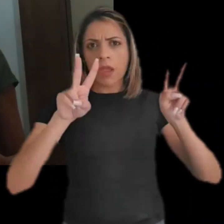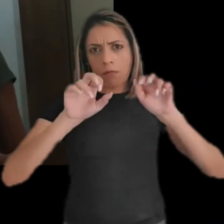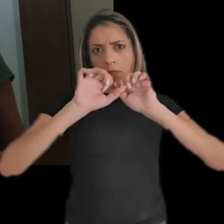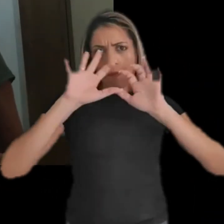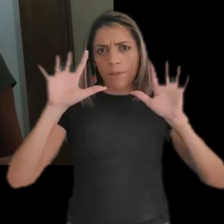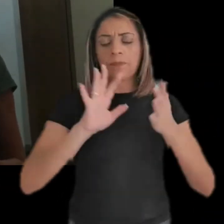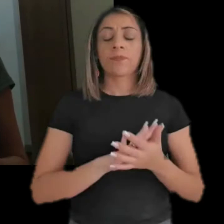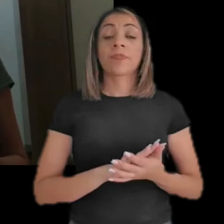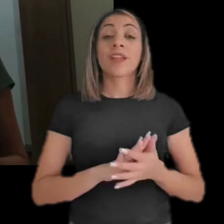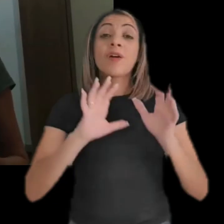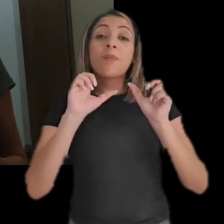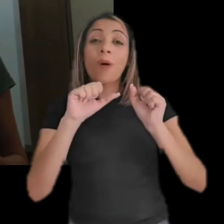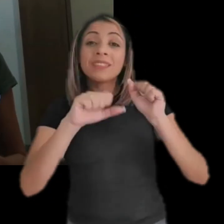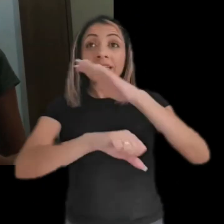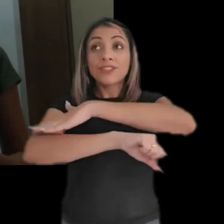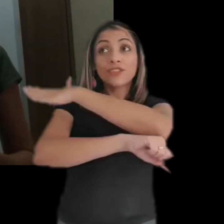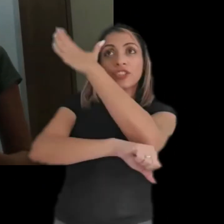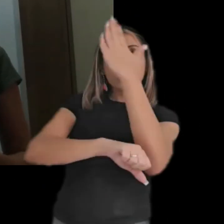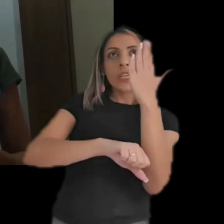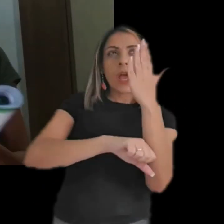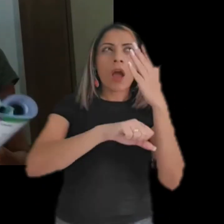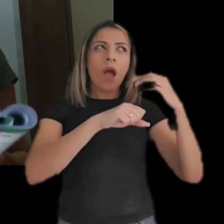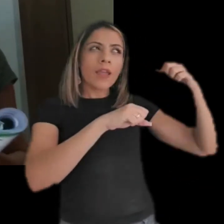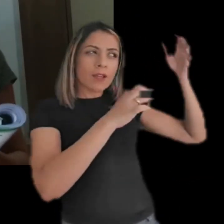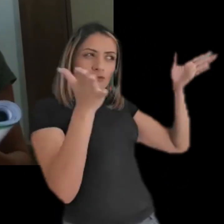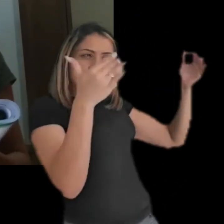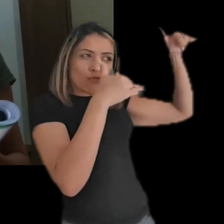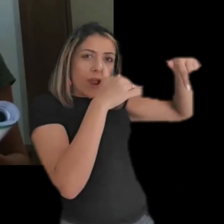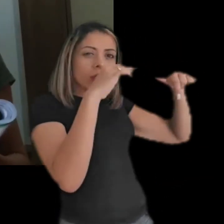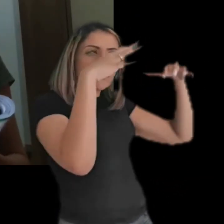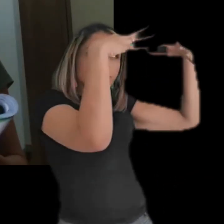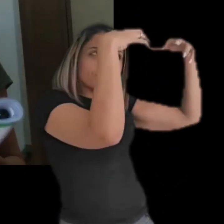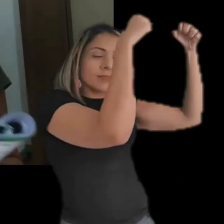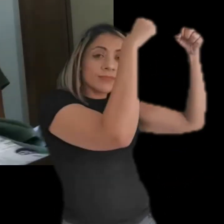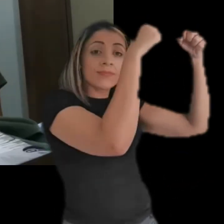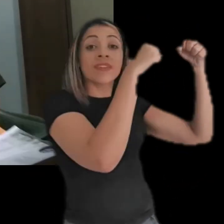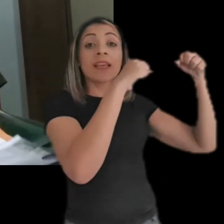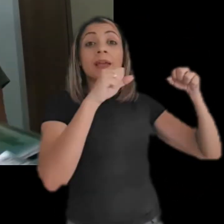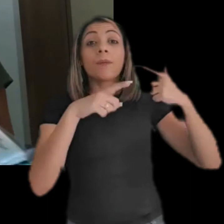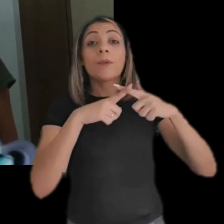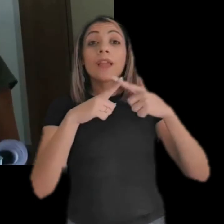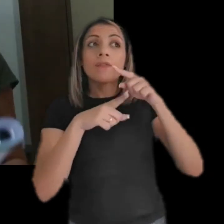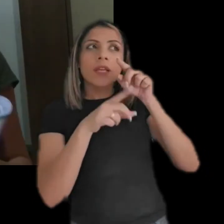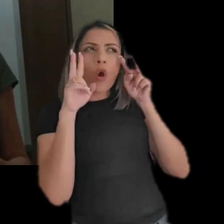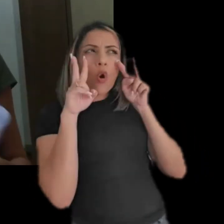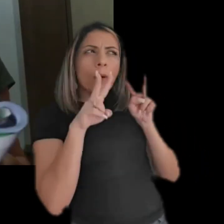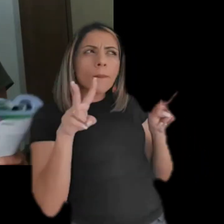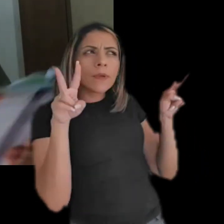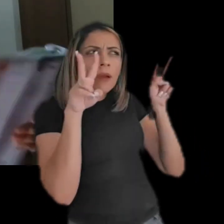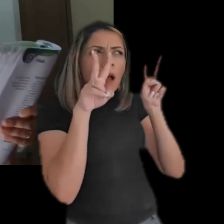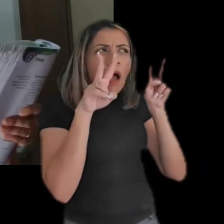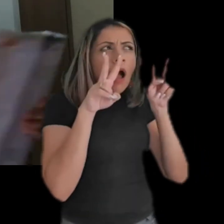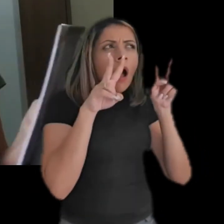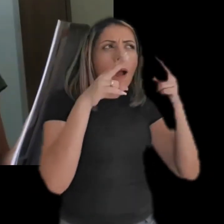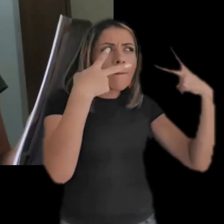luz apagada, a janela um pouco fechada, tá? Porque vocês têm que observar o olho de vocês. Então, vocês vão pegar o espelho,